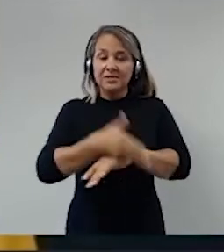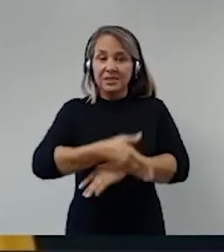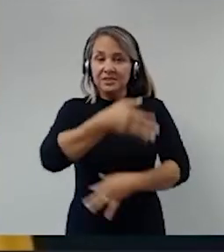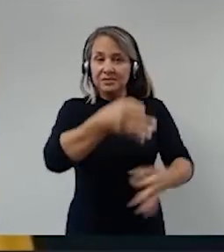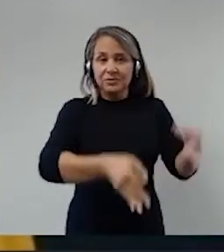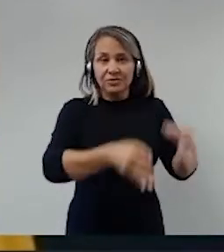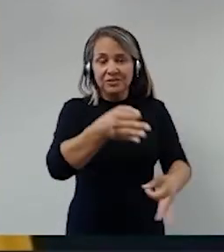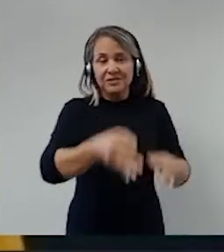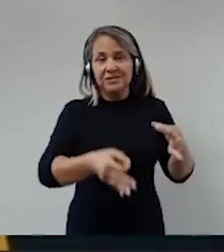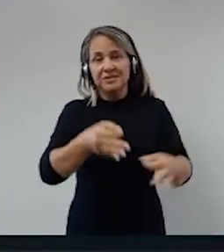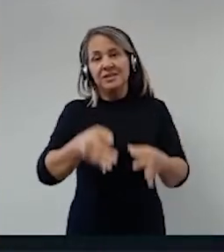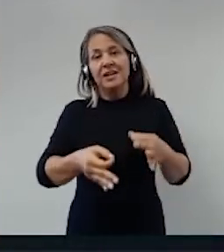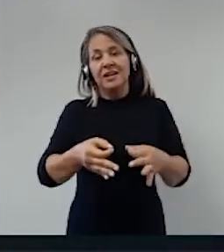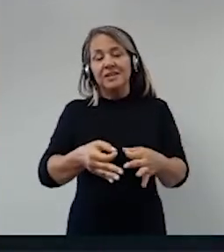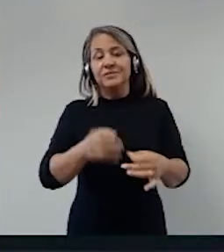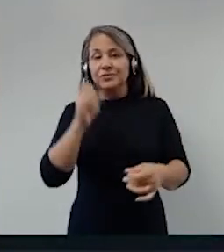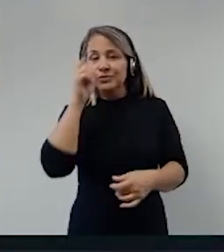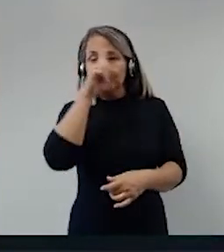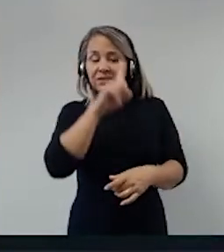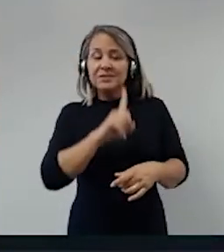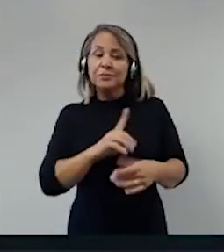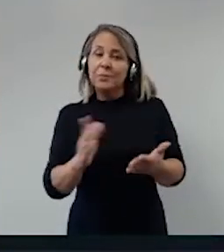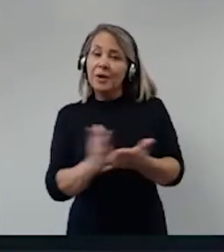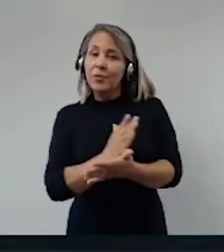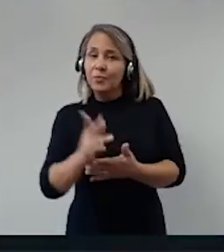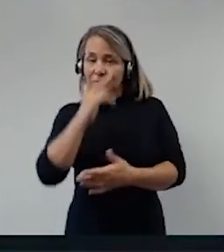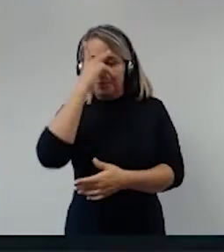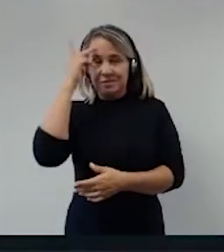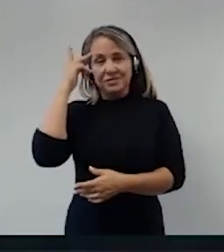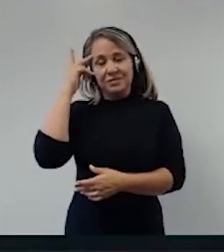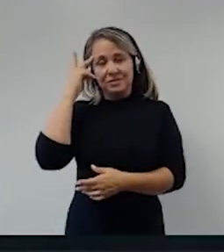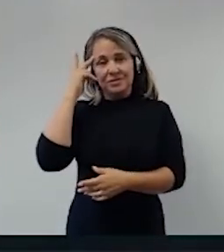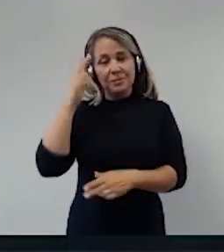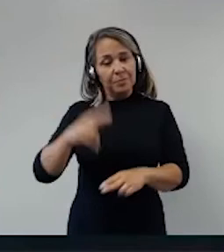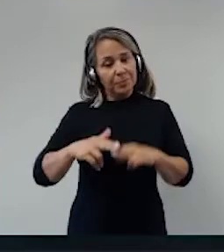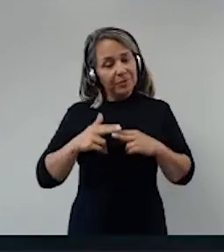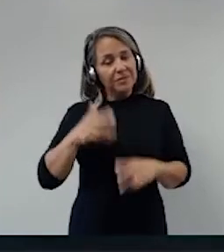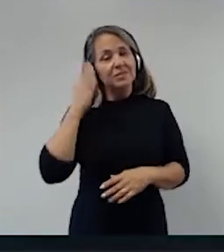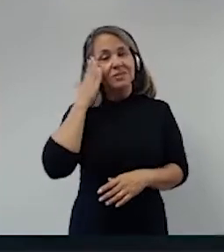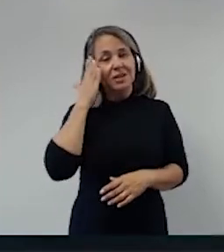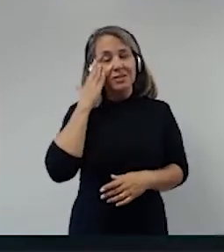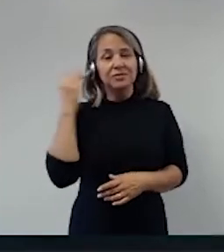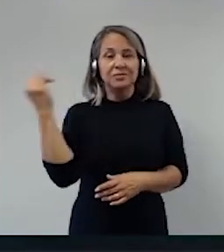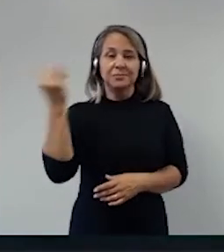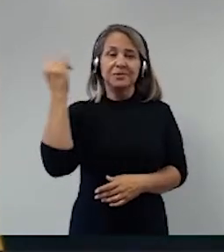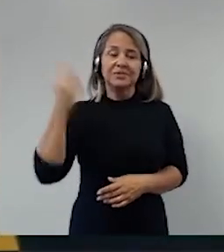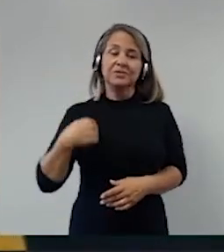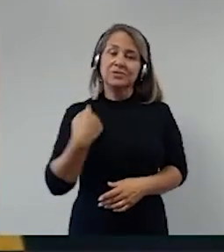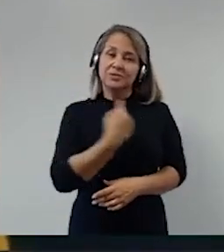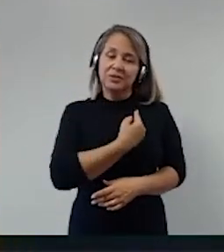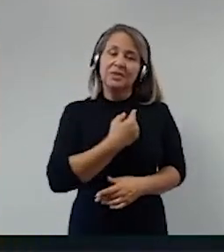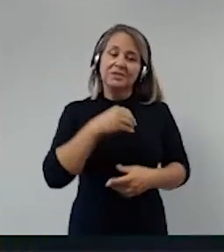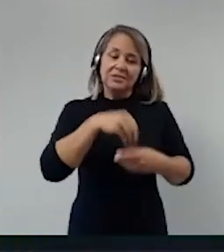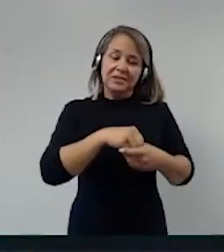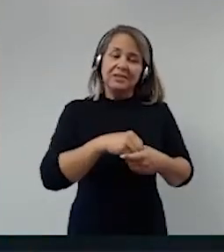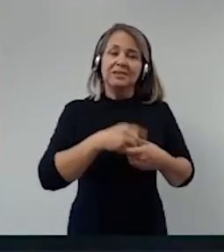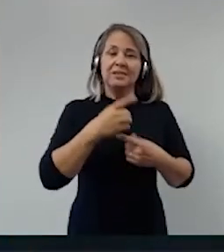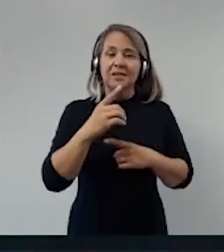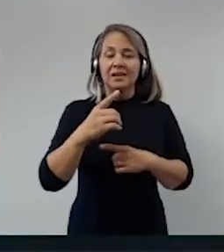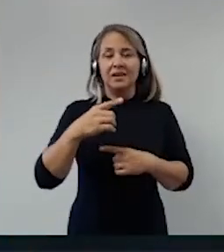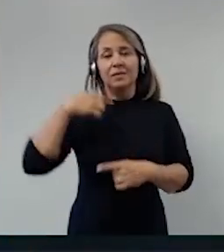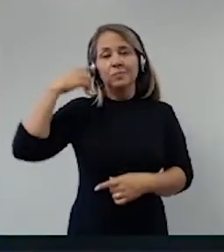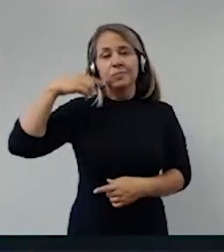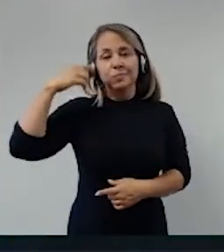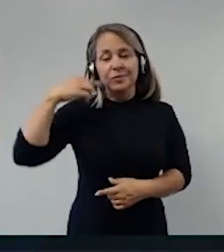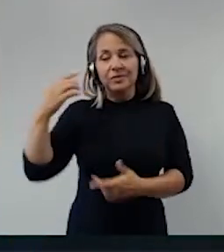inacessível para milhares de pessoas. E eu acho que é muito importante fazer com que a advocacia, com que a